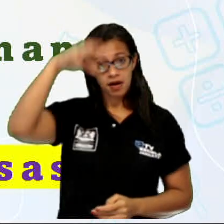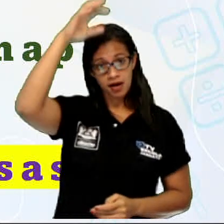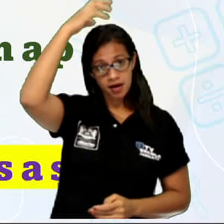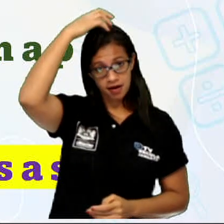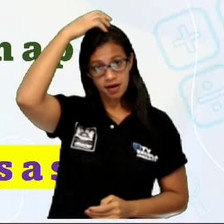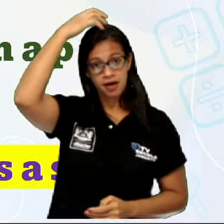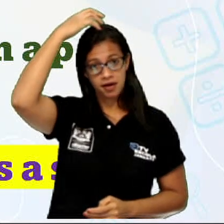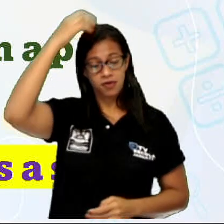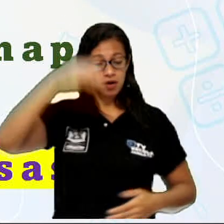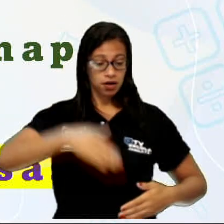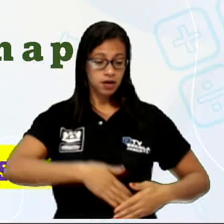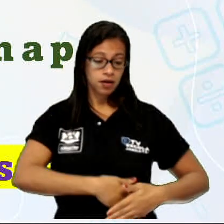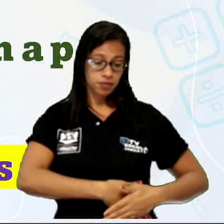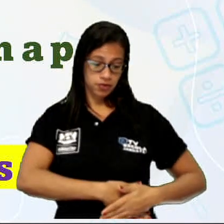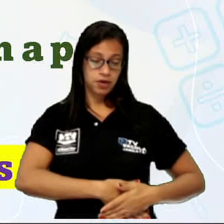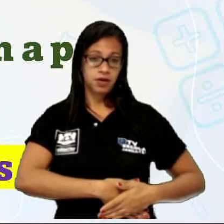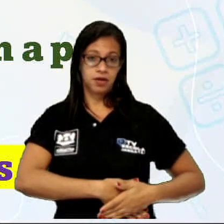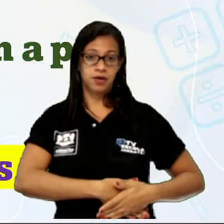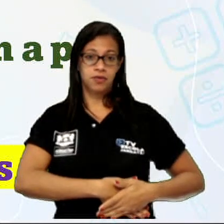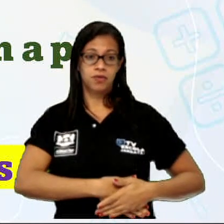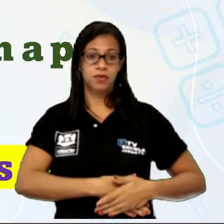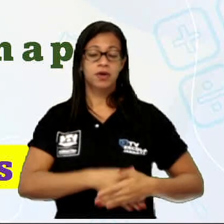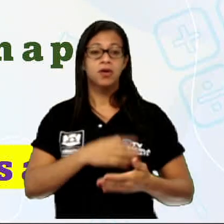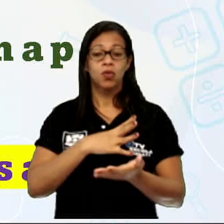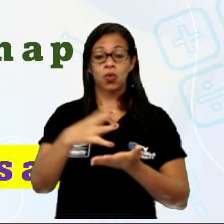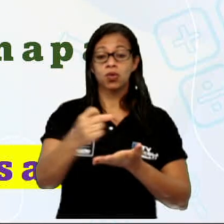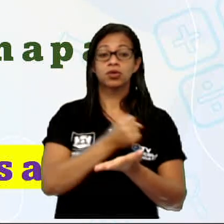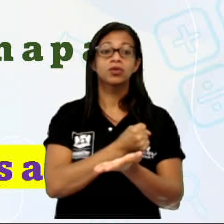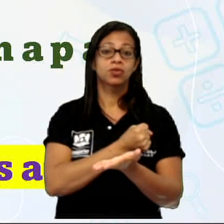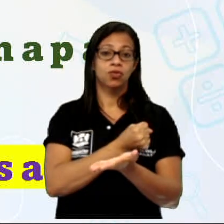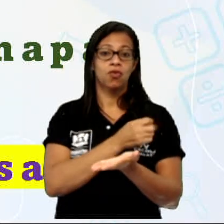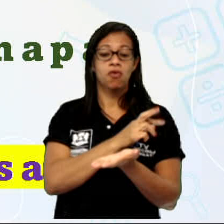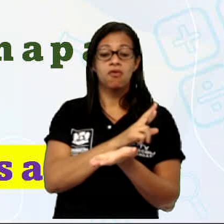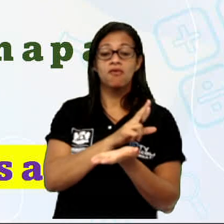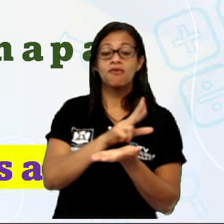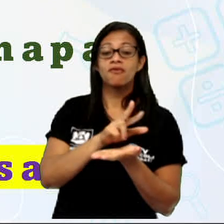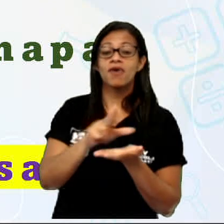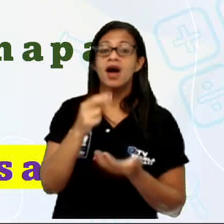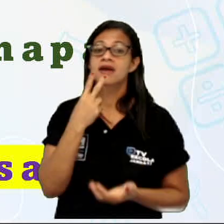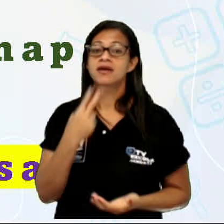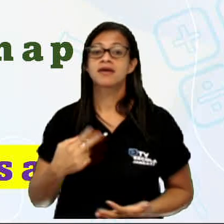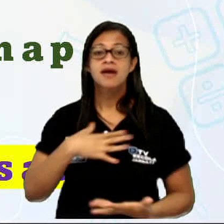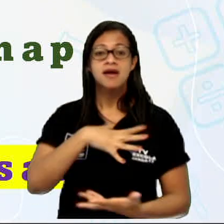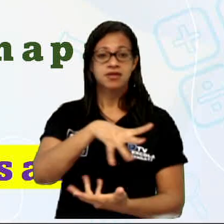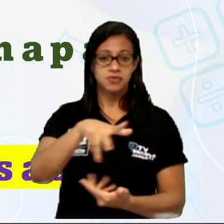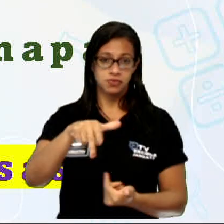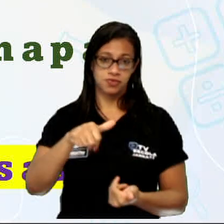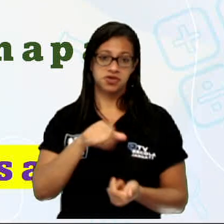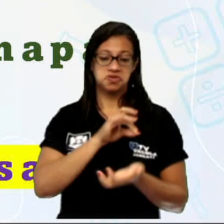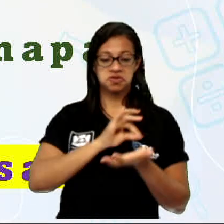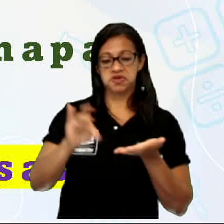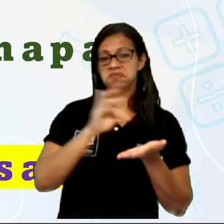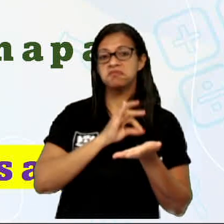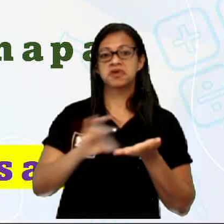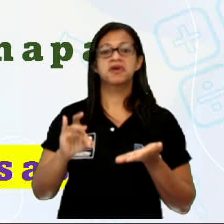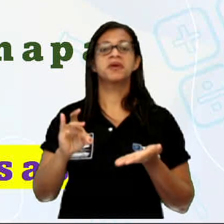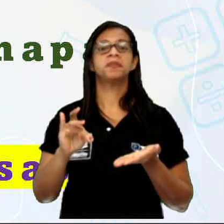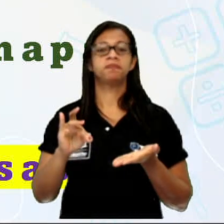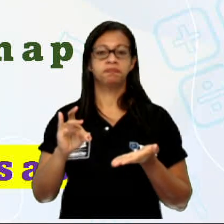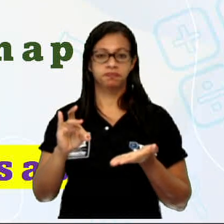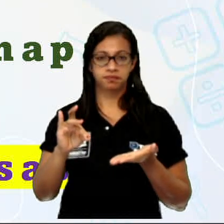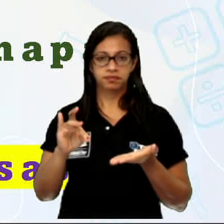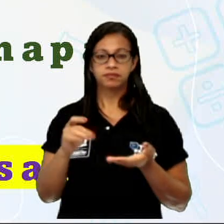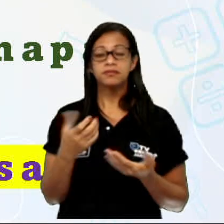e anexou várias nações inimigas. Eu vou repetir para vocês de novo o mapa. Olha aí, observe novamente o mapa